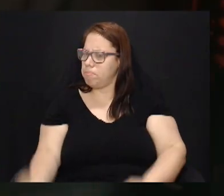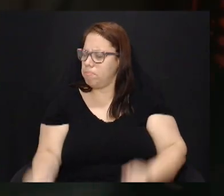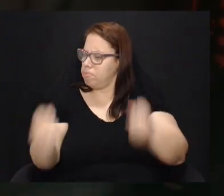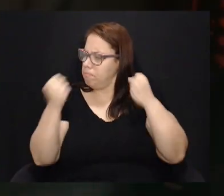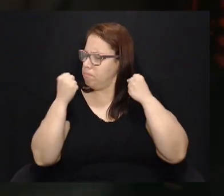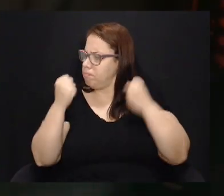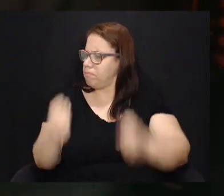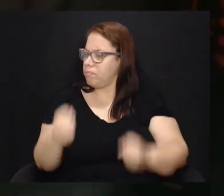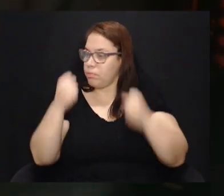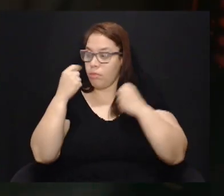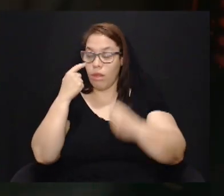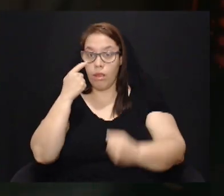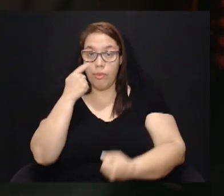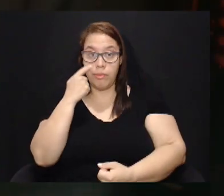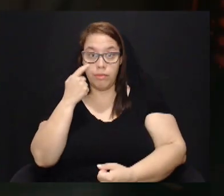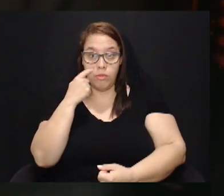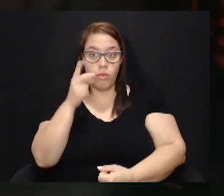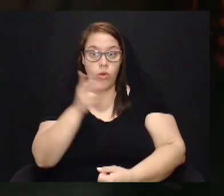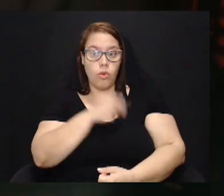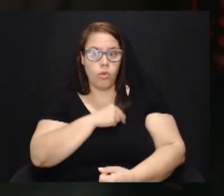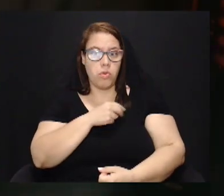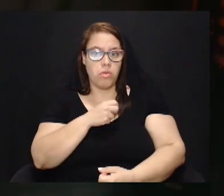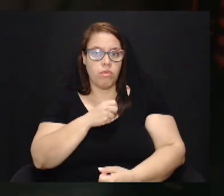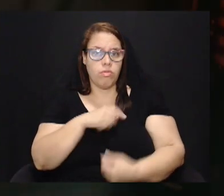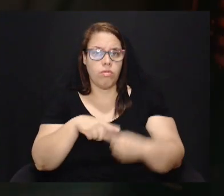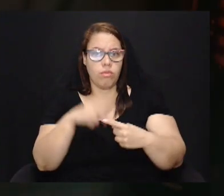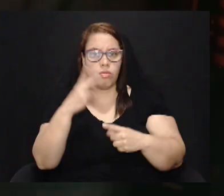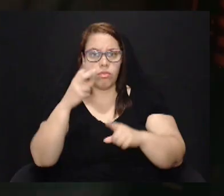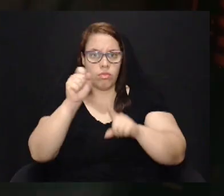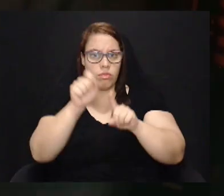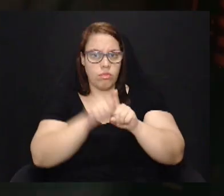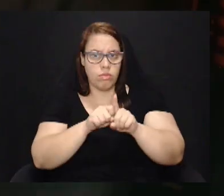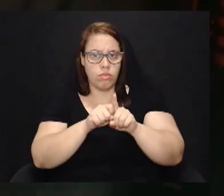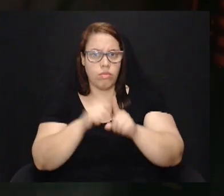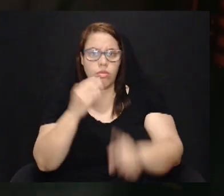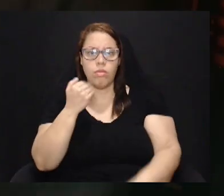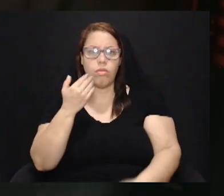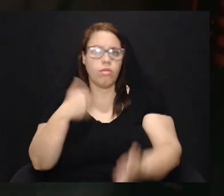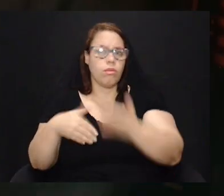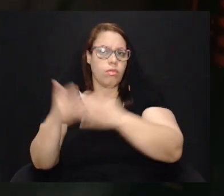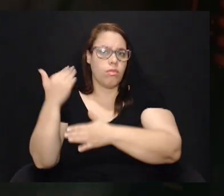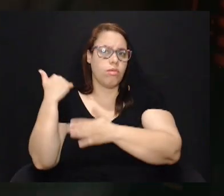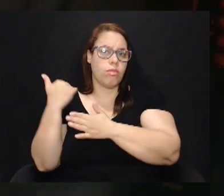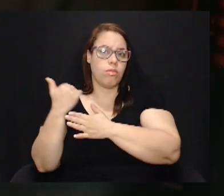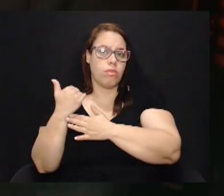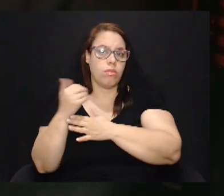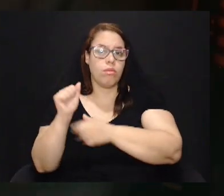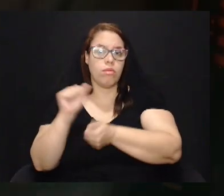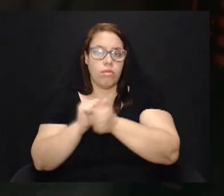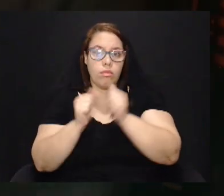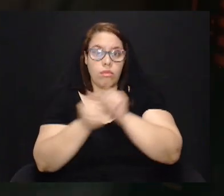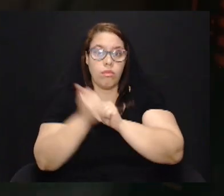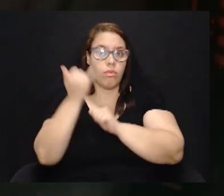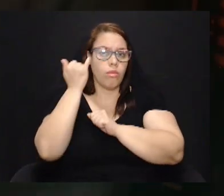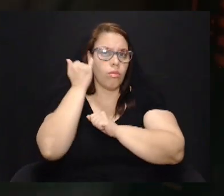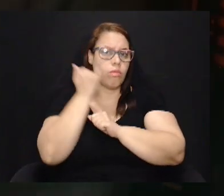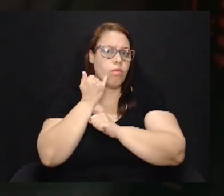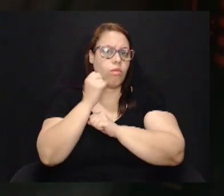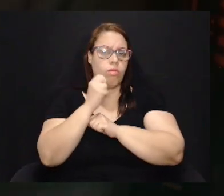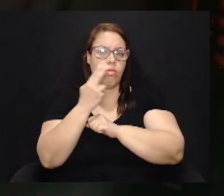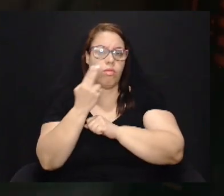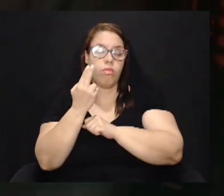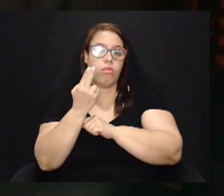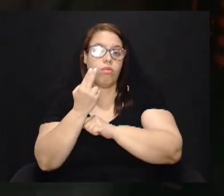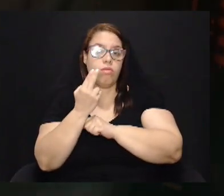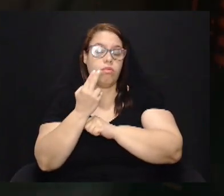falando, nossa, eu comecei a malhar, mas daqui 2 meses eu já não como mais o que eu comia antes, eu já ajustei a minha dieta. Ou então vice-versa. Então a gente vai